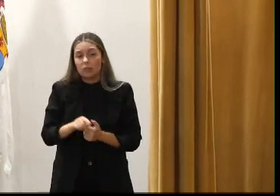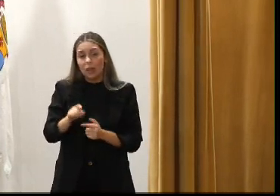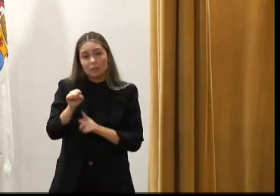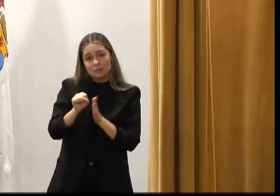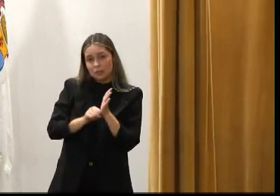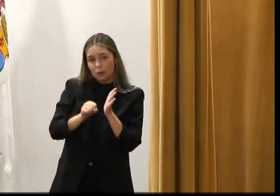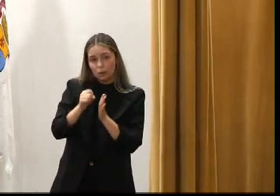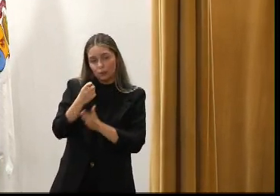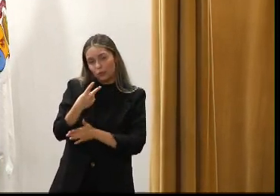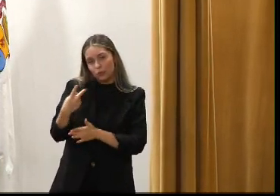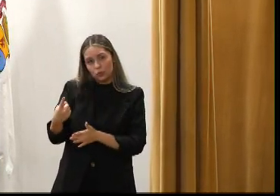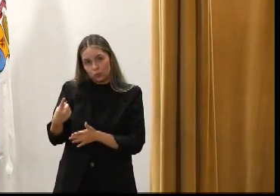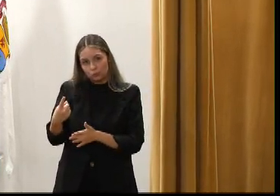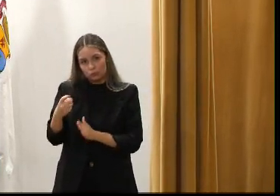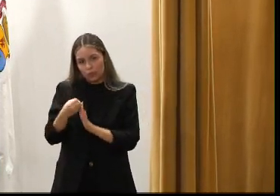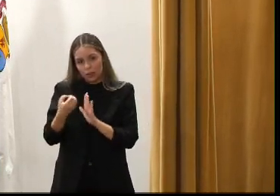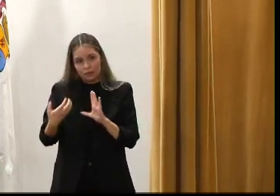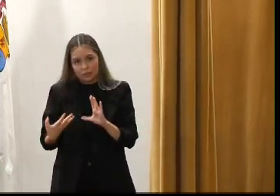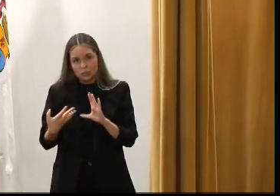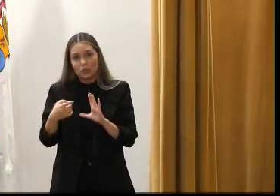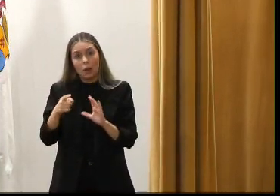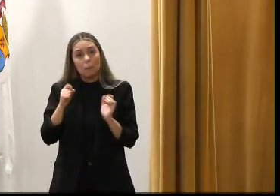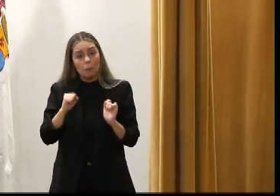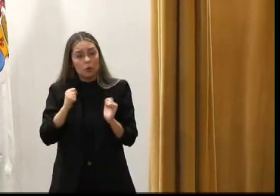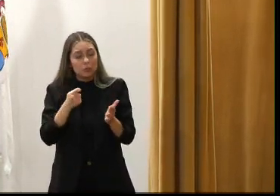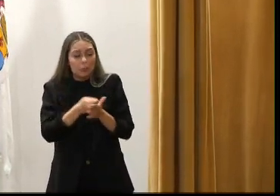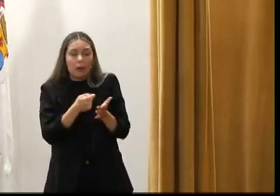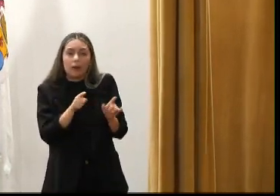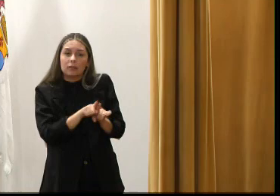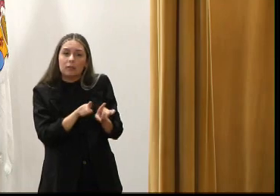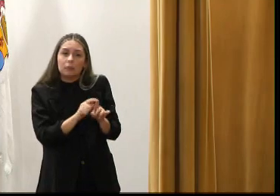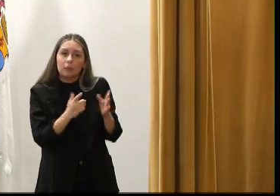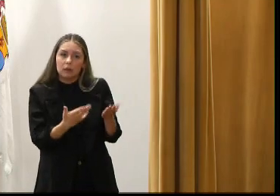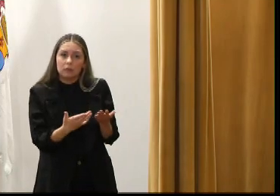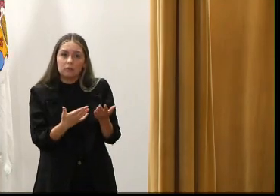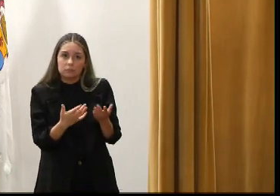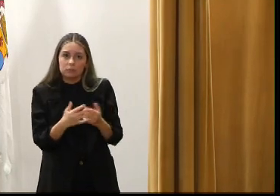XXI. Esse é o século... E eles podem pagar por isso.